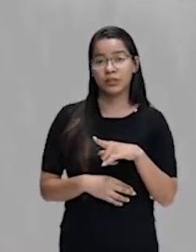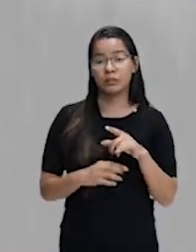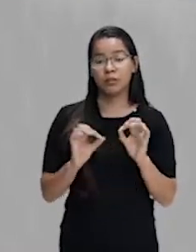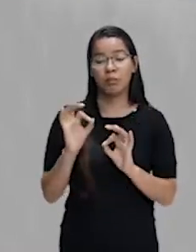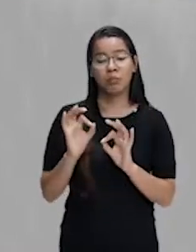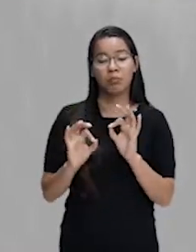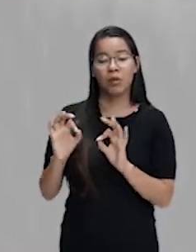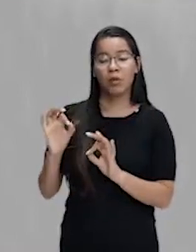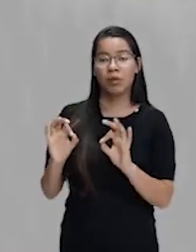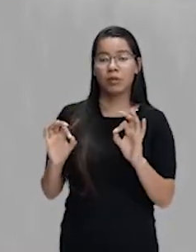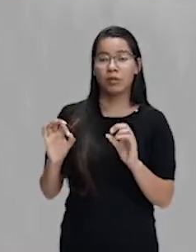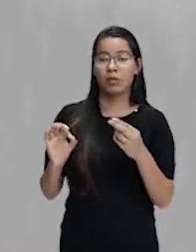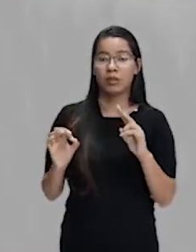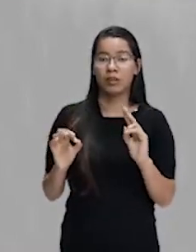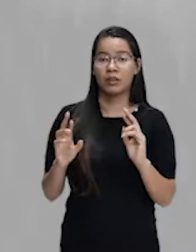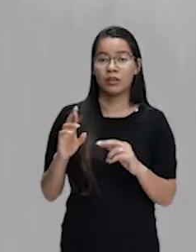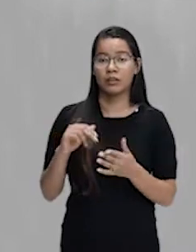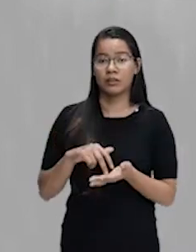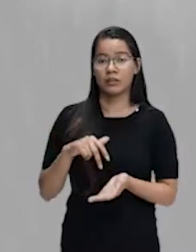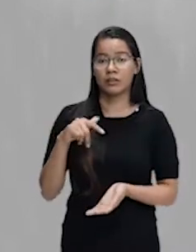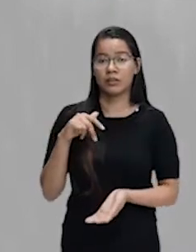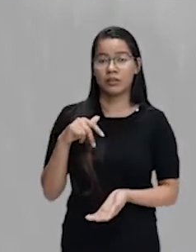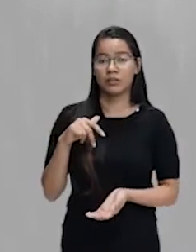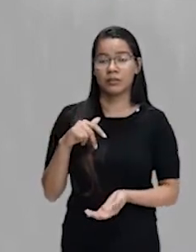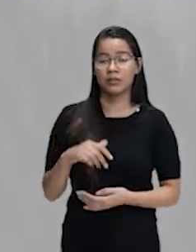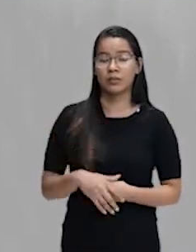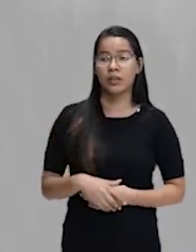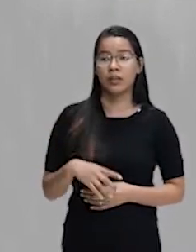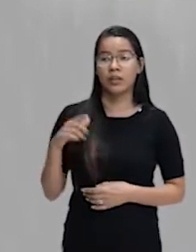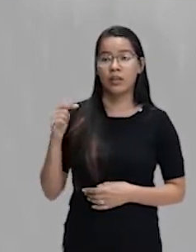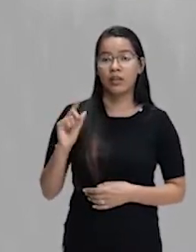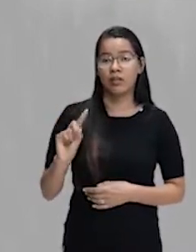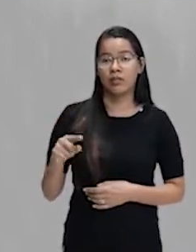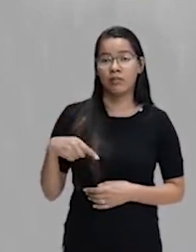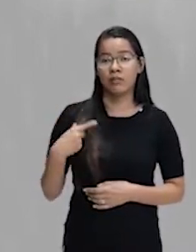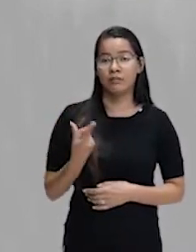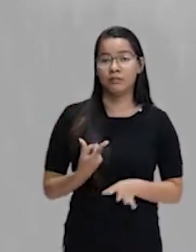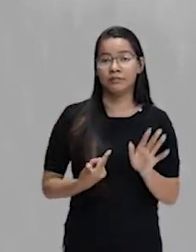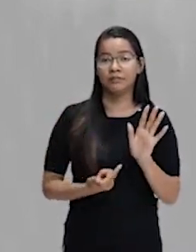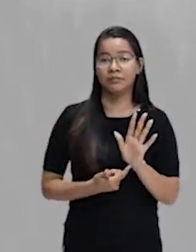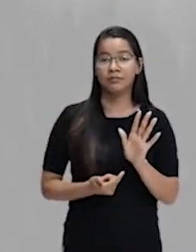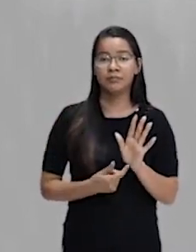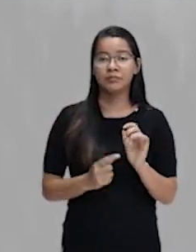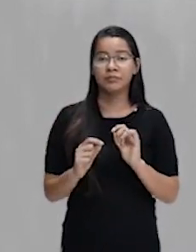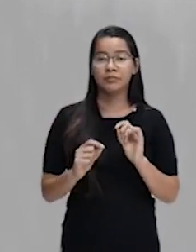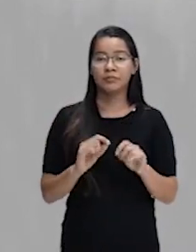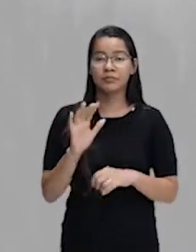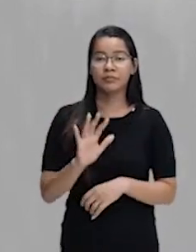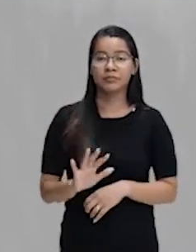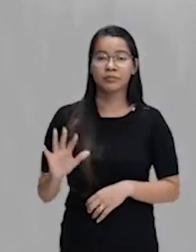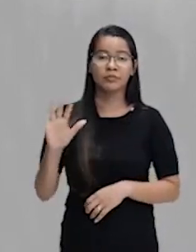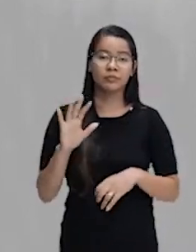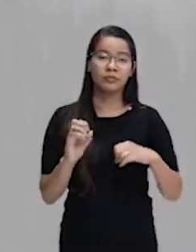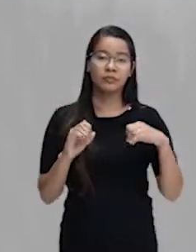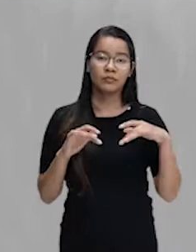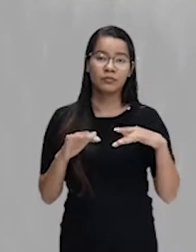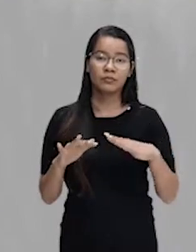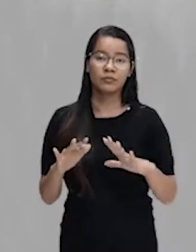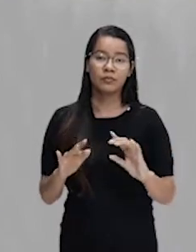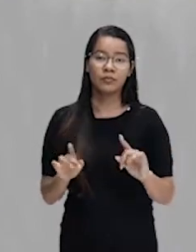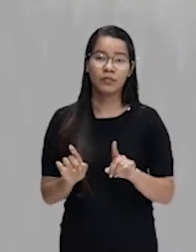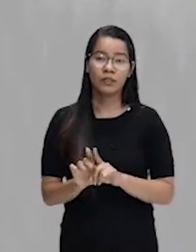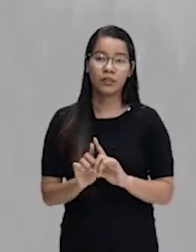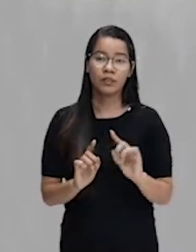que alguns chamam de renascimento comercial e urbano, isso é um outro indicativo dessa fase de expansão. Um